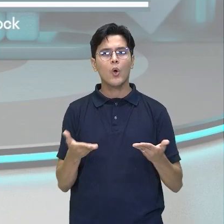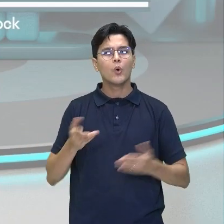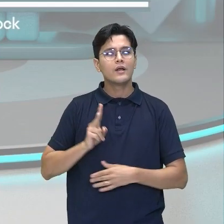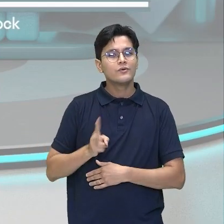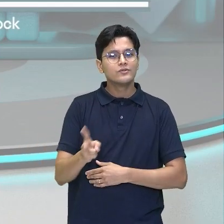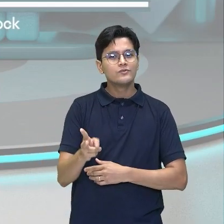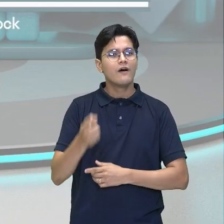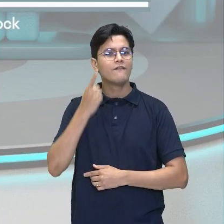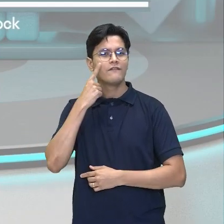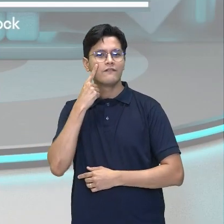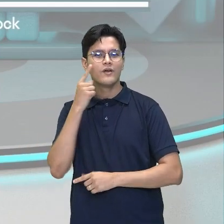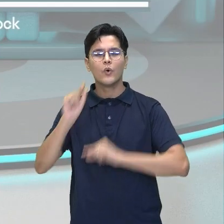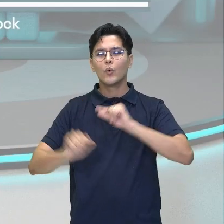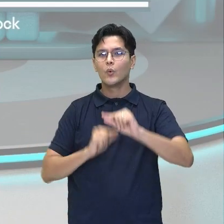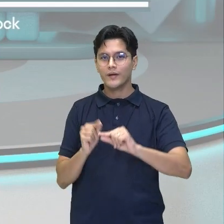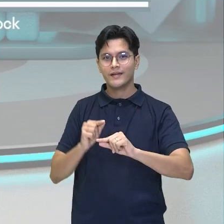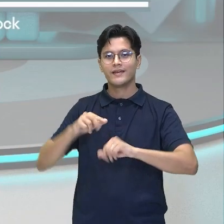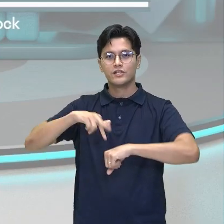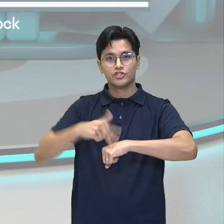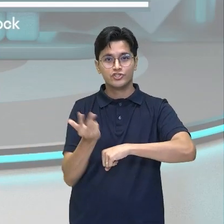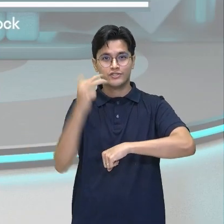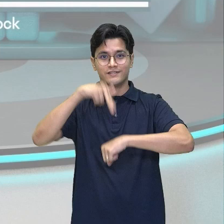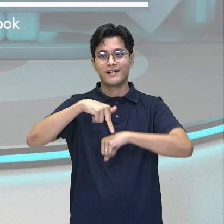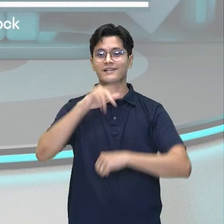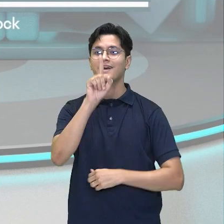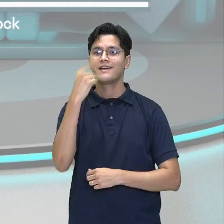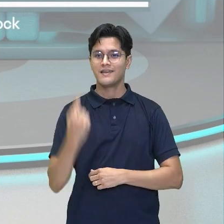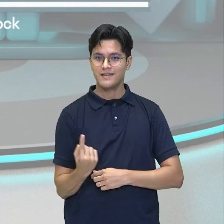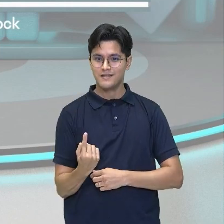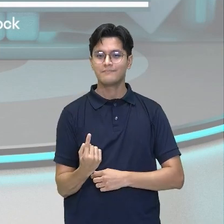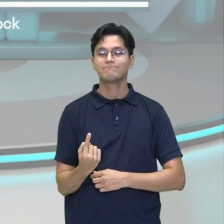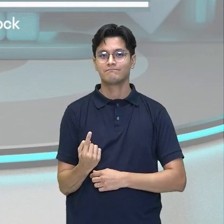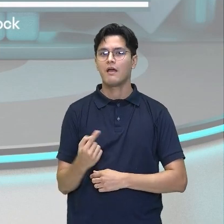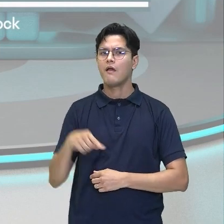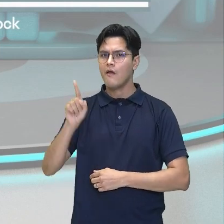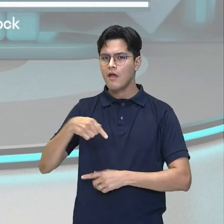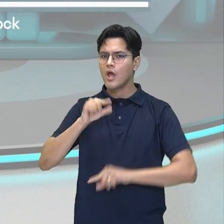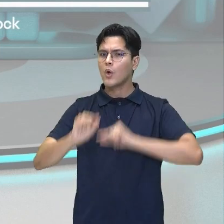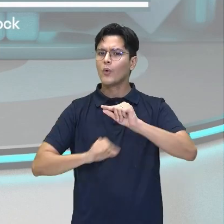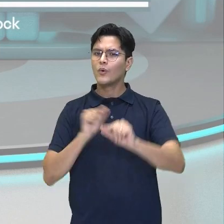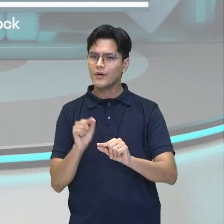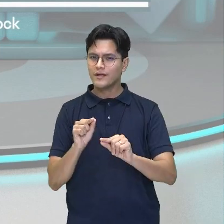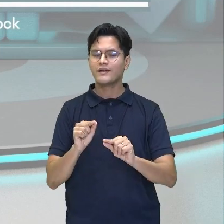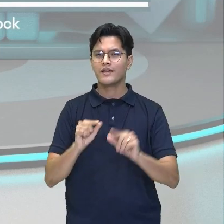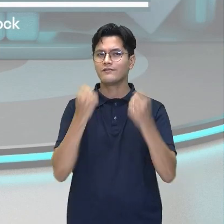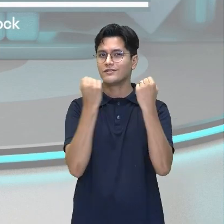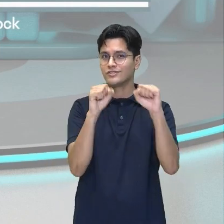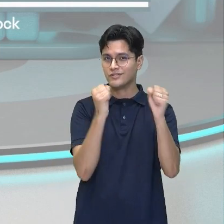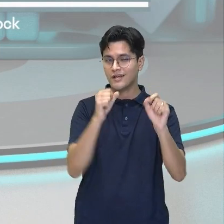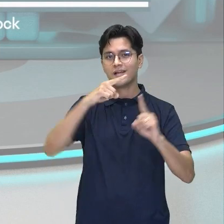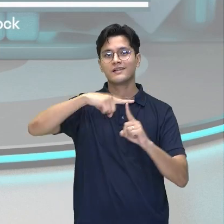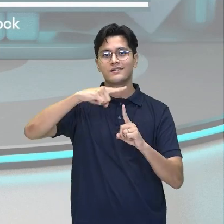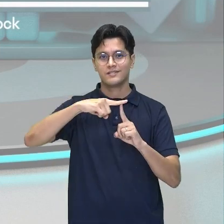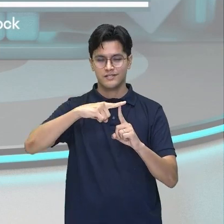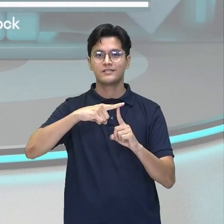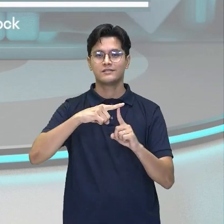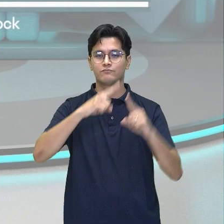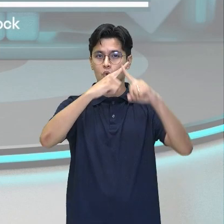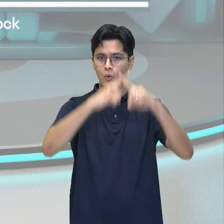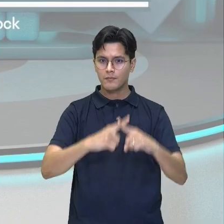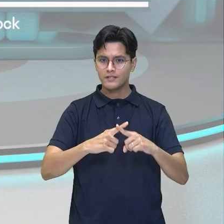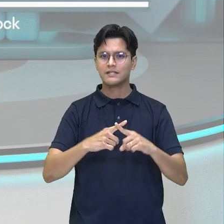a ginástica rítmica, que também é uma ginástica competitiva, né? E já vai trazer a questão da